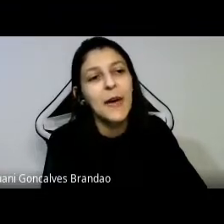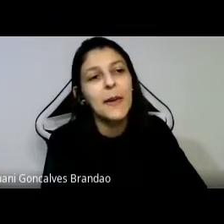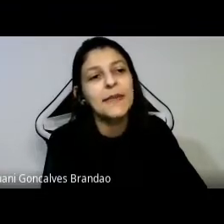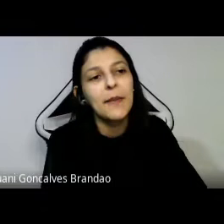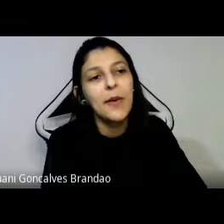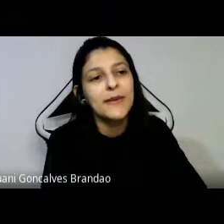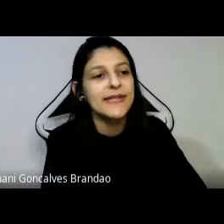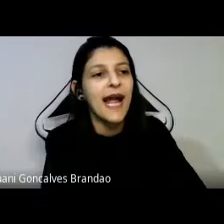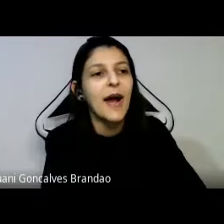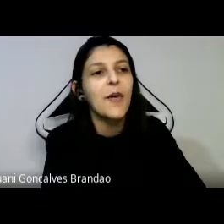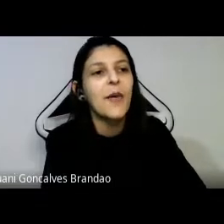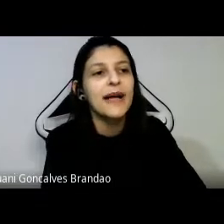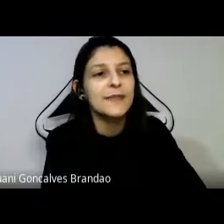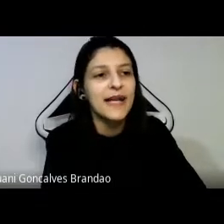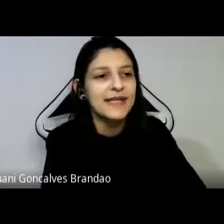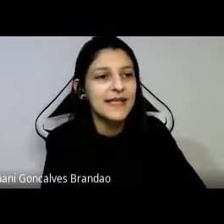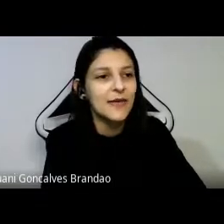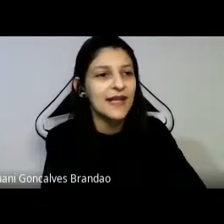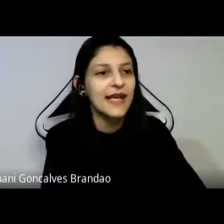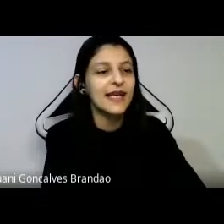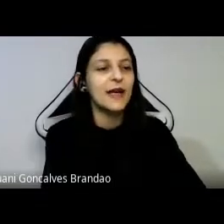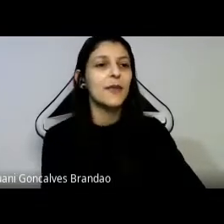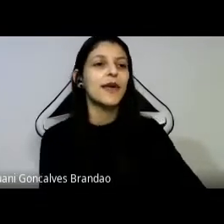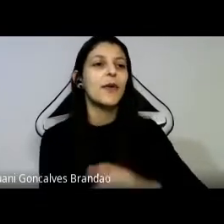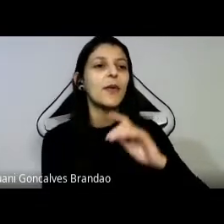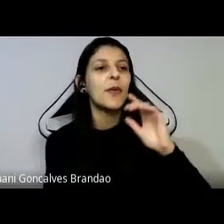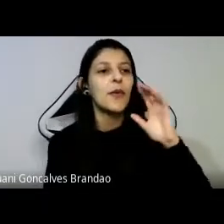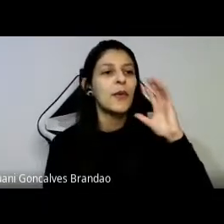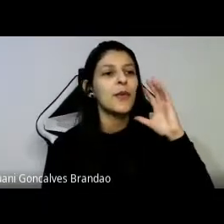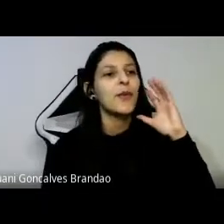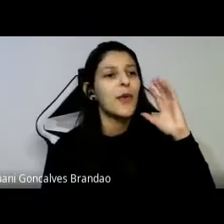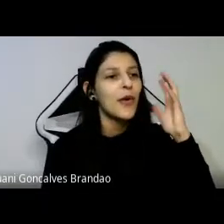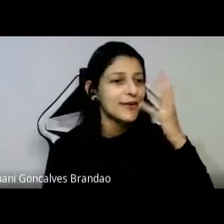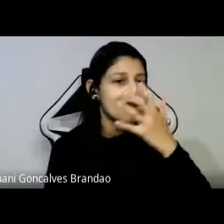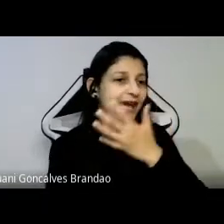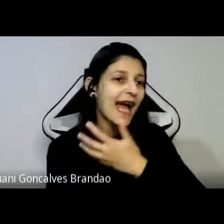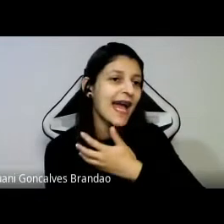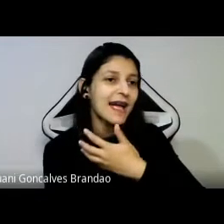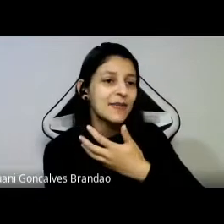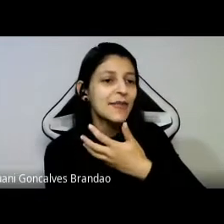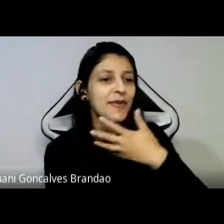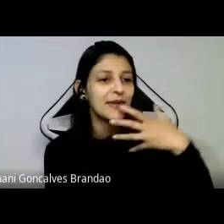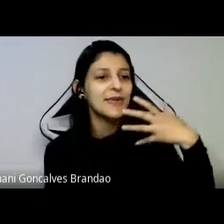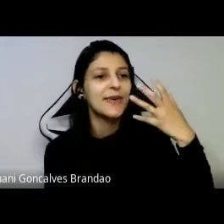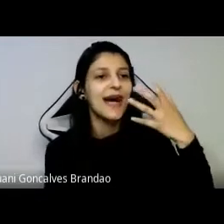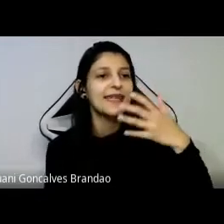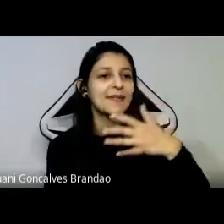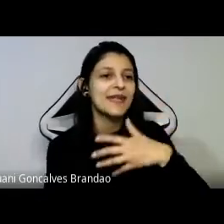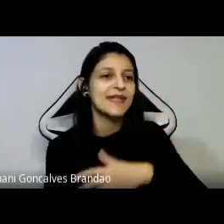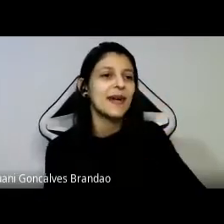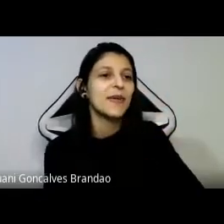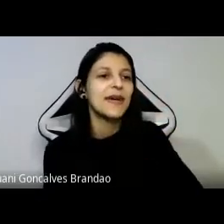consegue demonstrar com a expressão, né? Porque o rosto, ele carrega muito